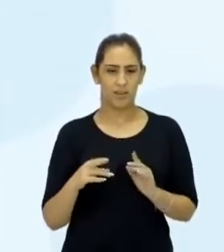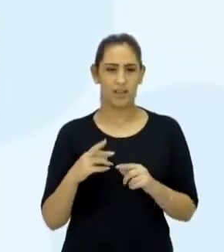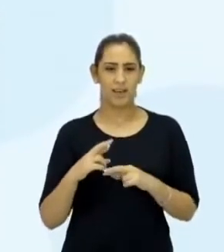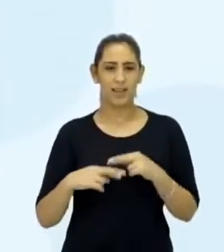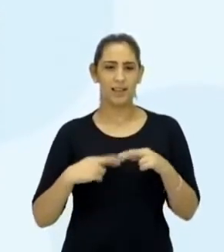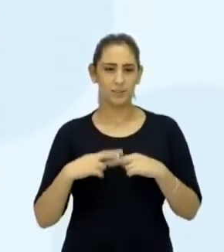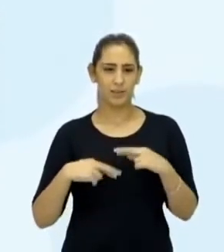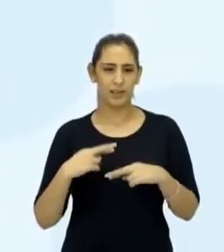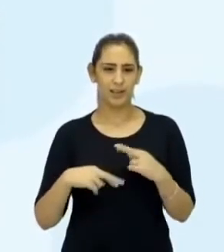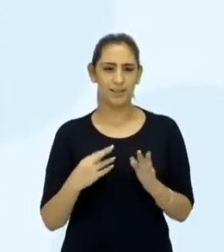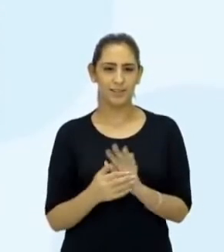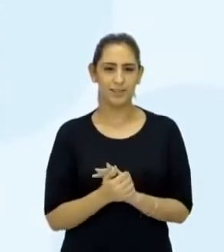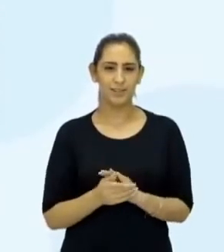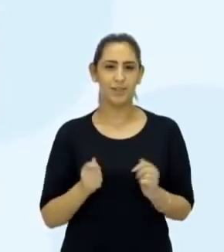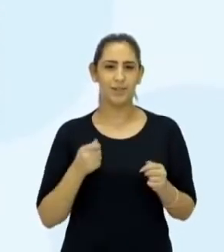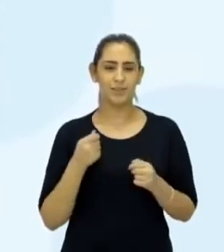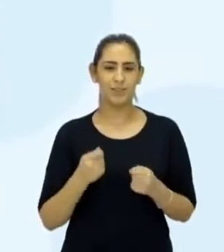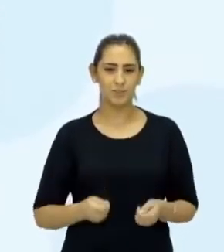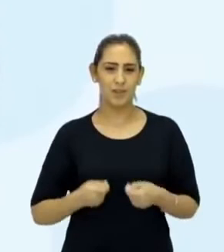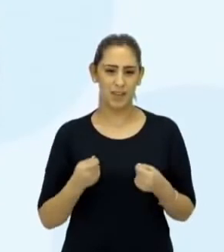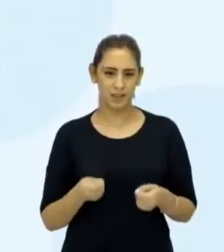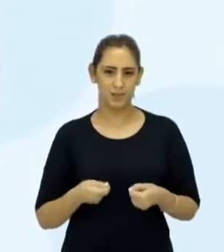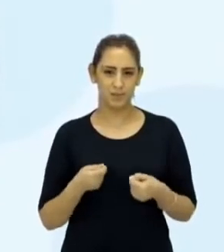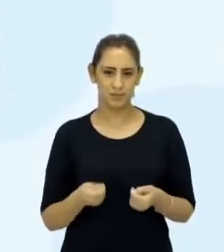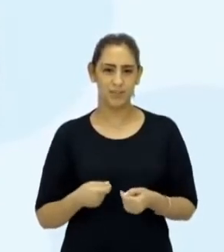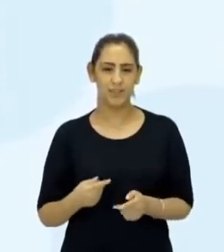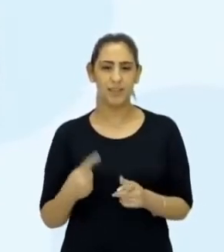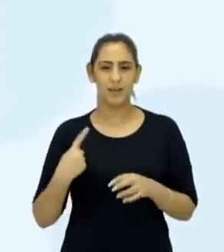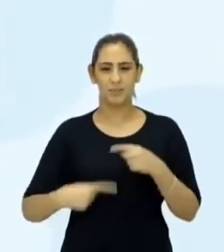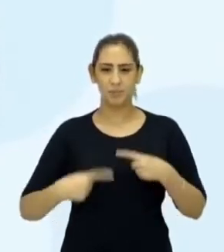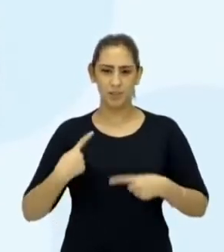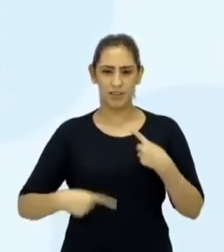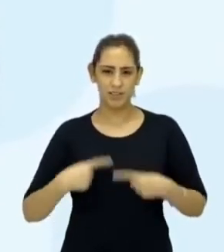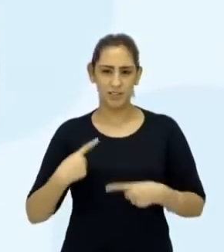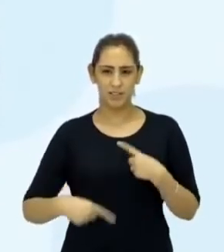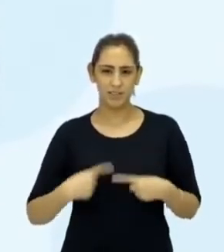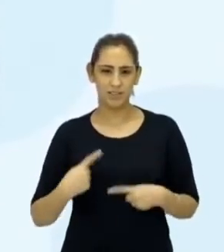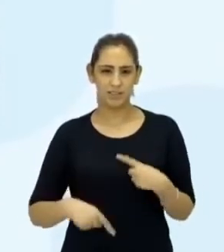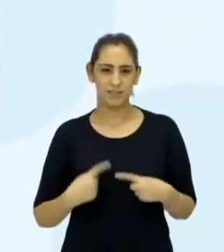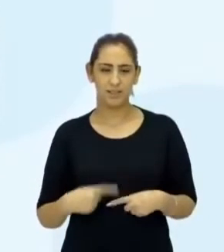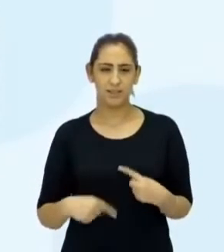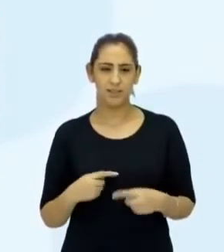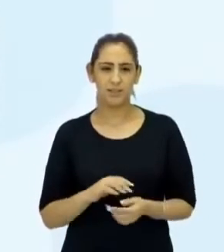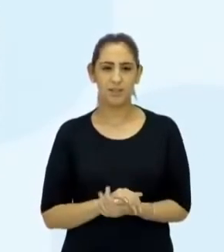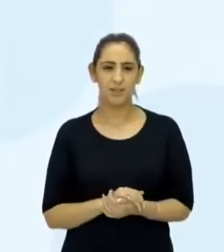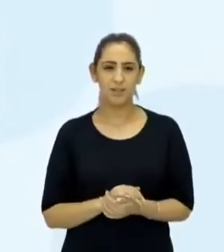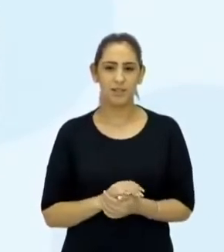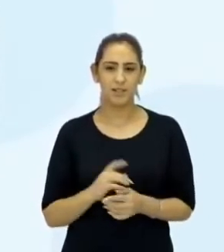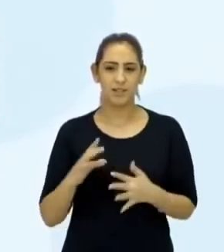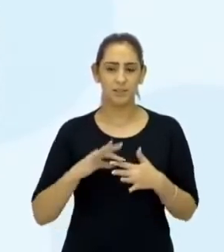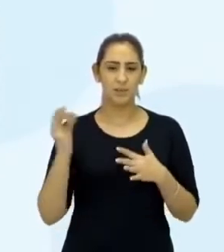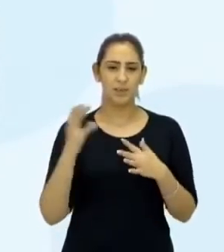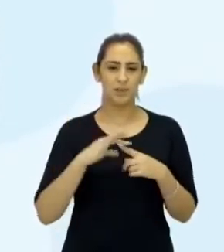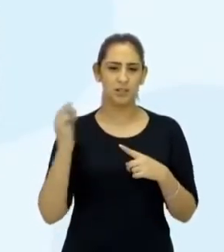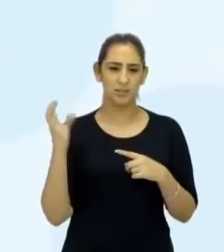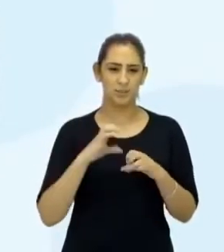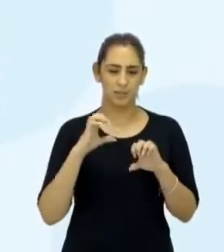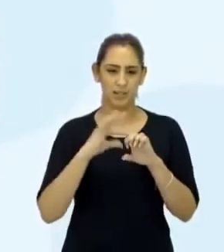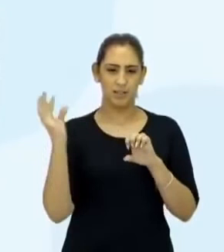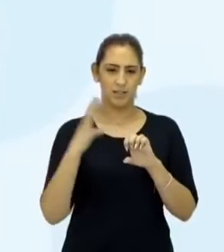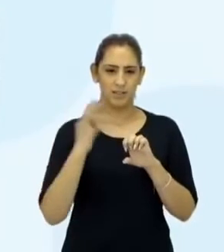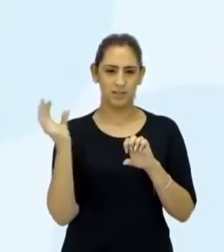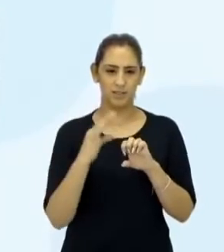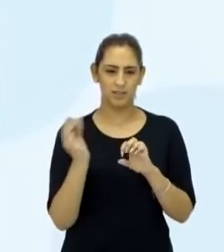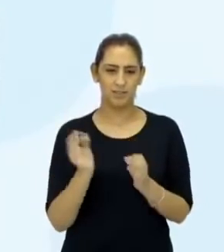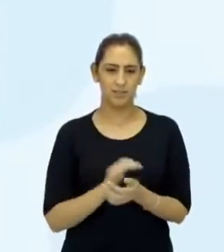rural, políticas públicas e empreendedorismo. Quando se considera a agricultura como um todo, a tecnologia